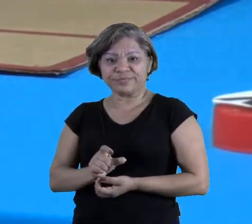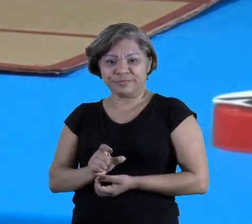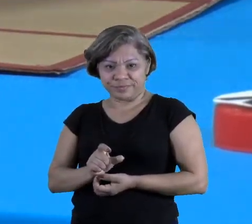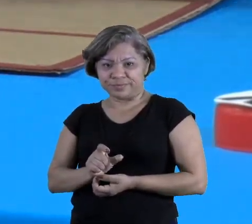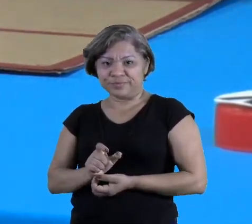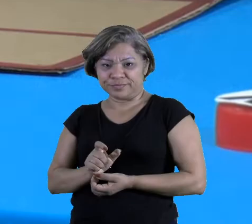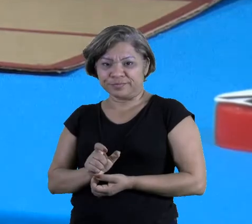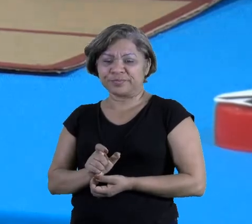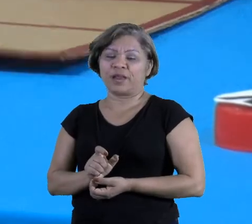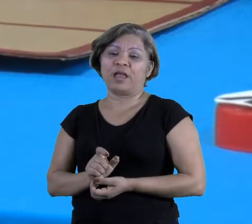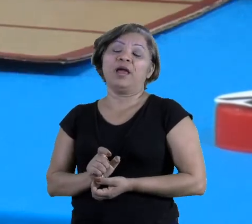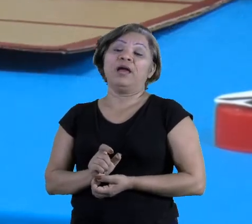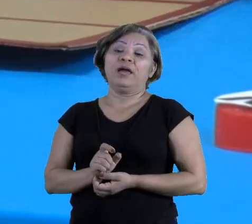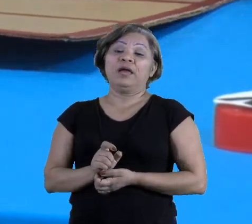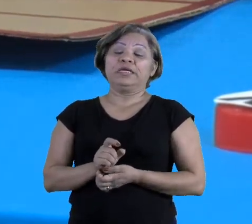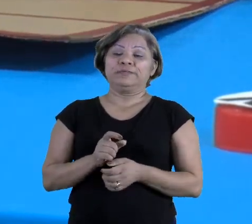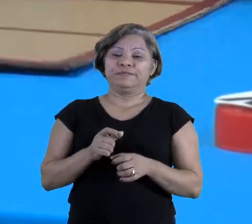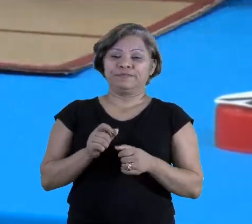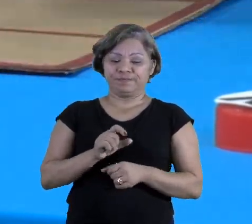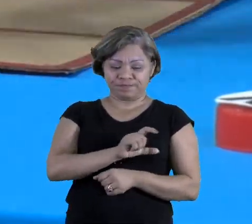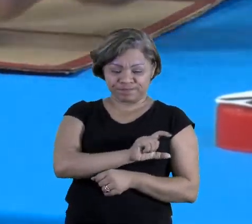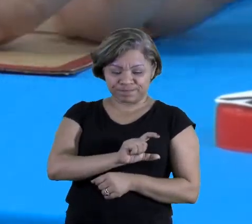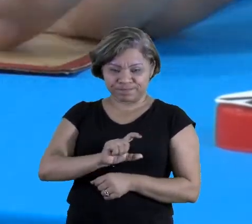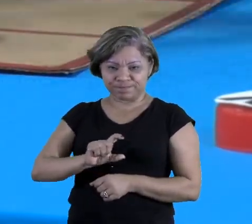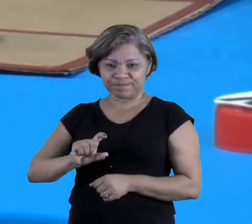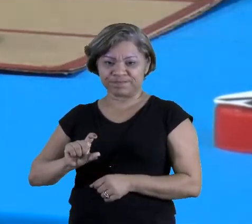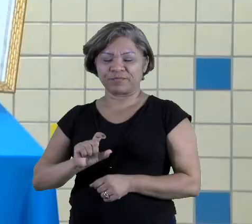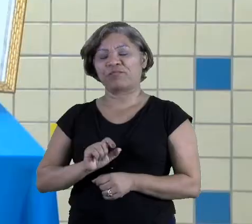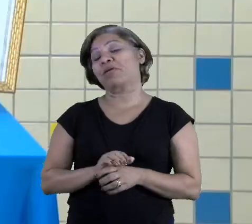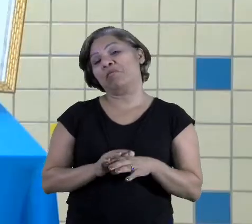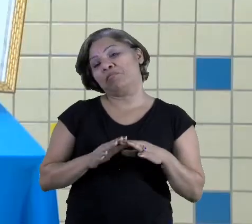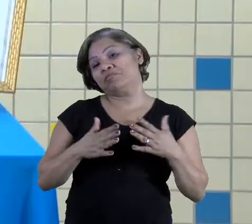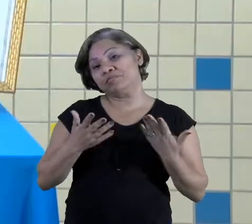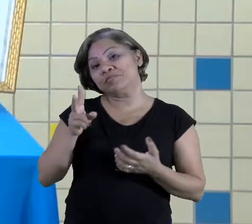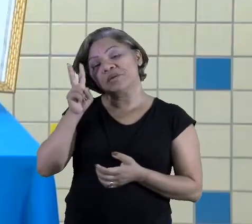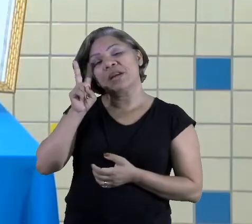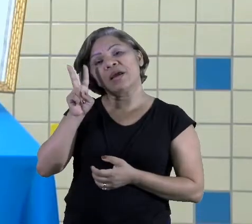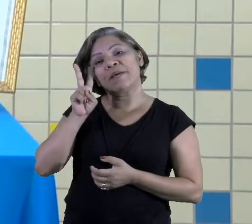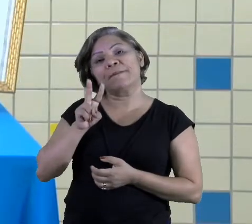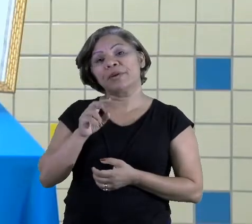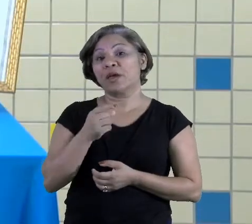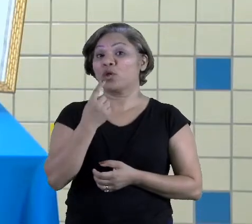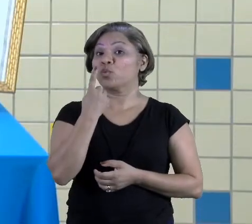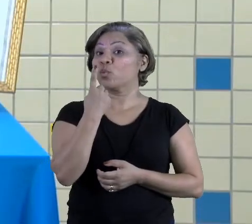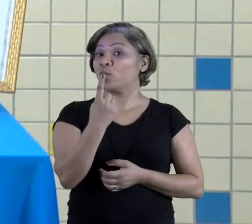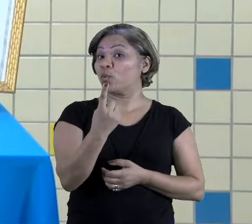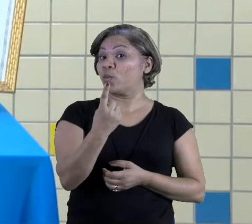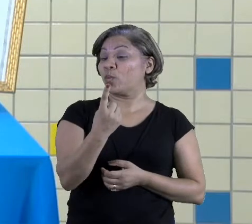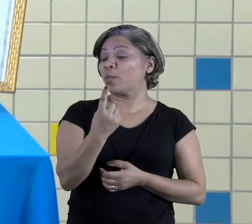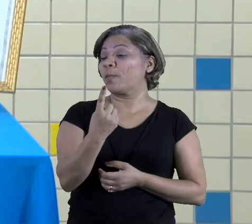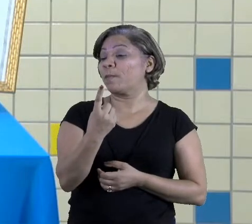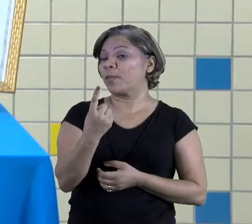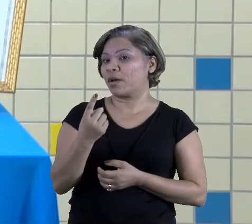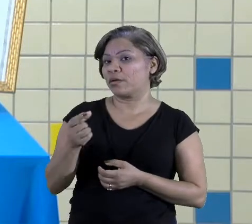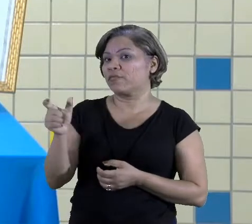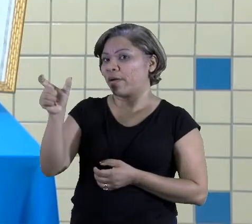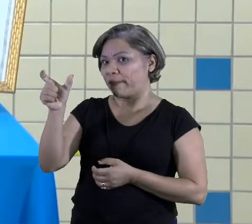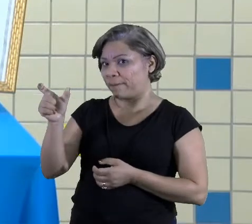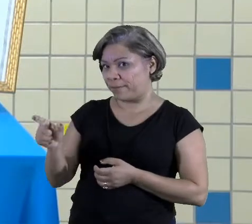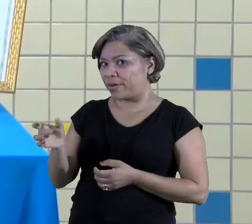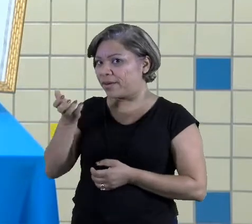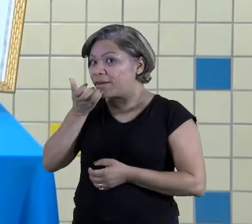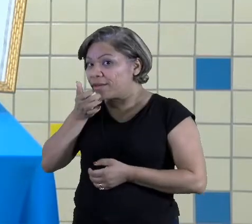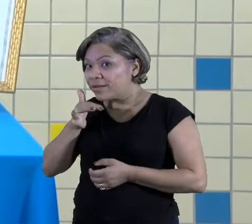vertical, na horizontal. Lembrando que é uma vez de cada. Uma vez a